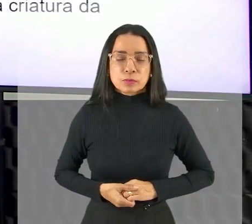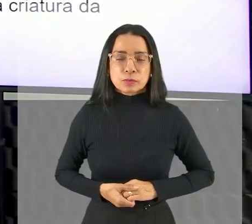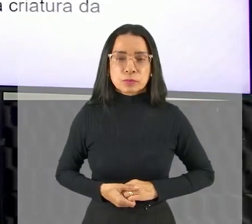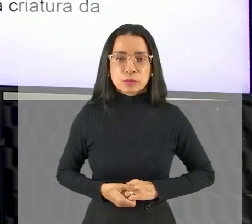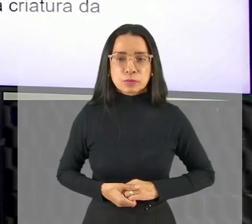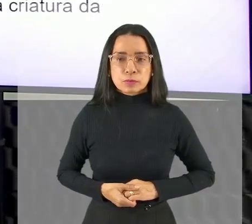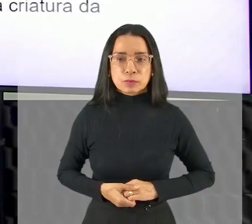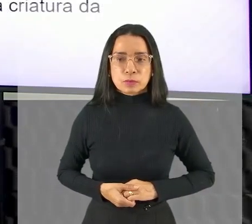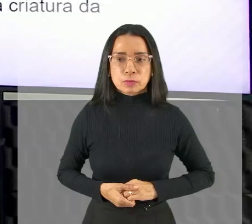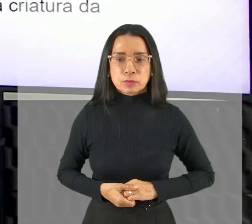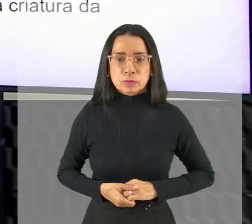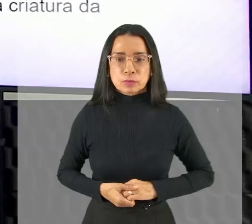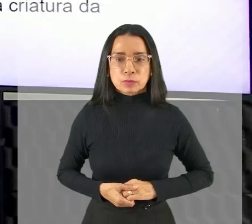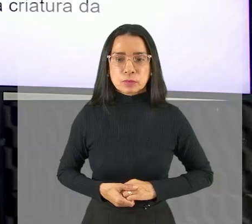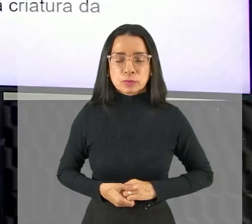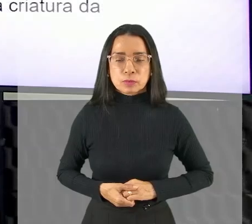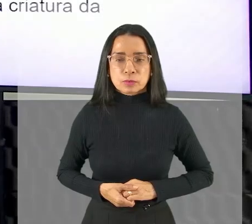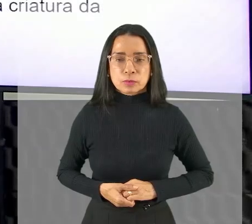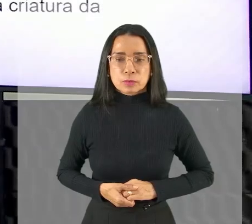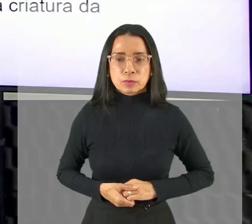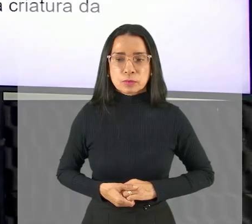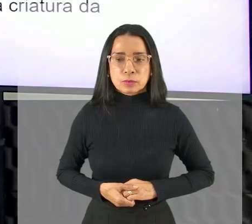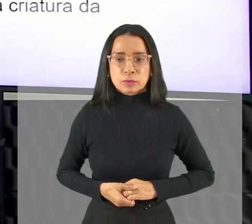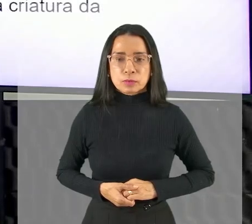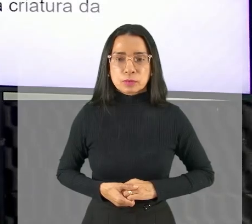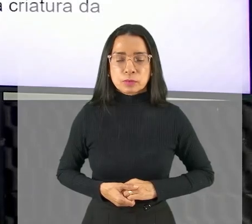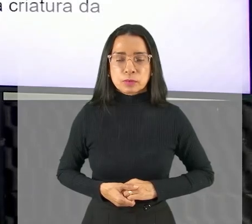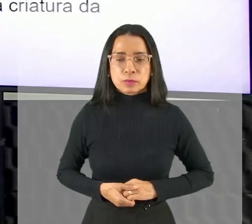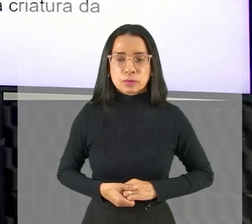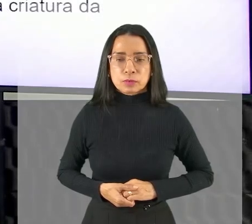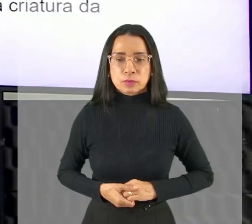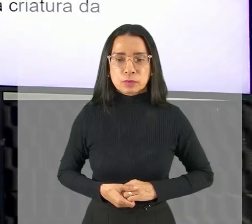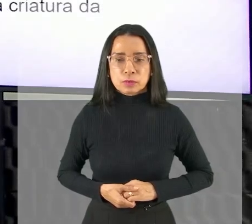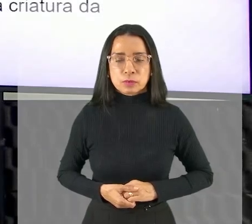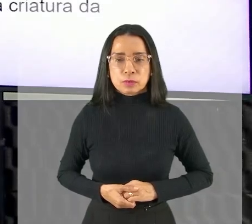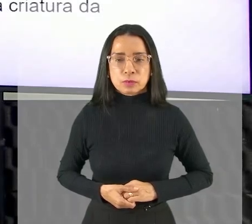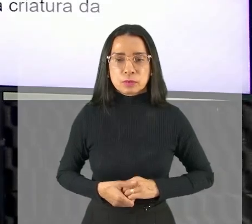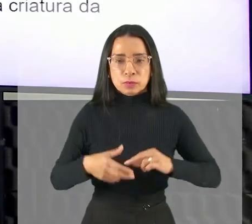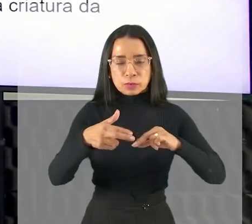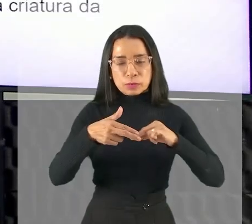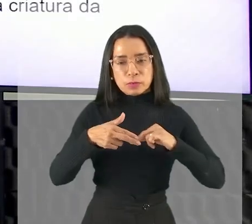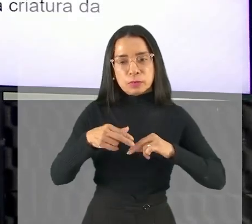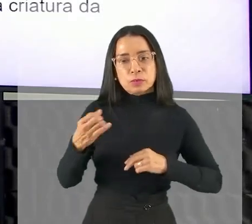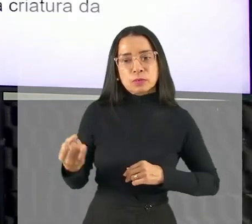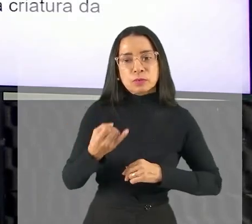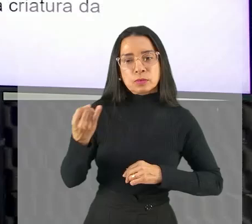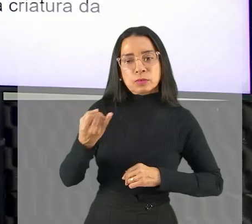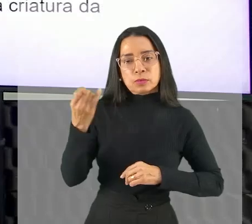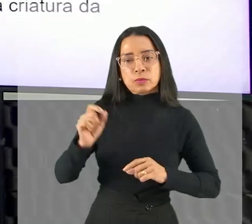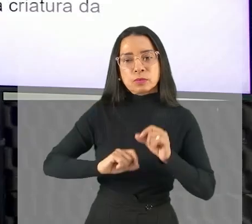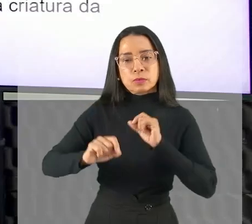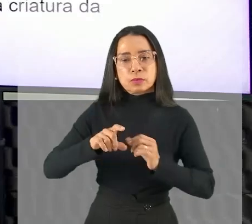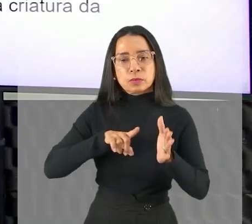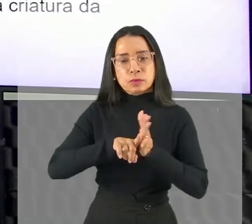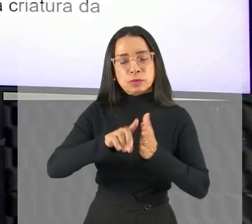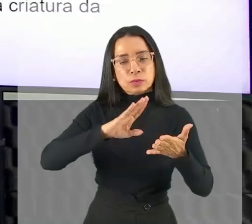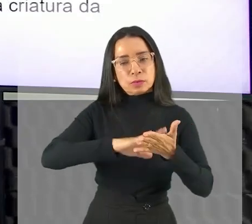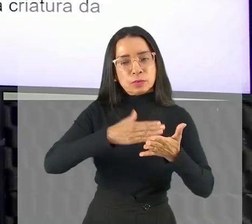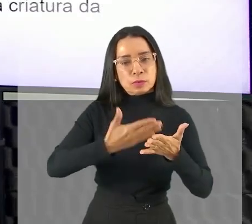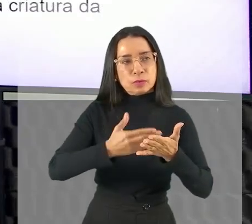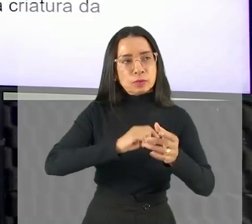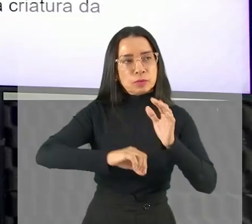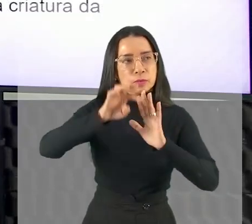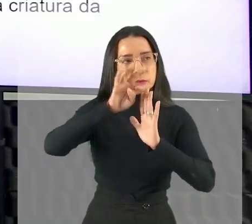percebe a crítica do narrador ao romantismo está transcrita na alternativa. Aí por isso que é importante, mesmo sendo uma questão de